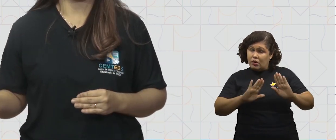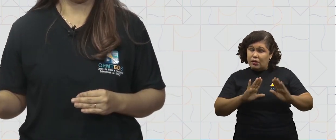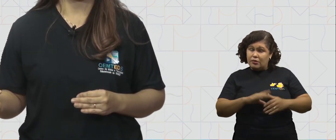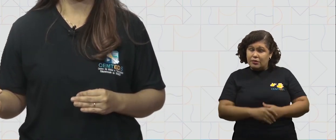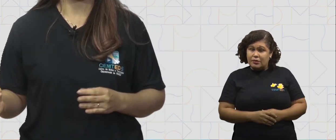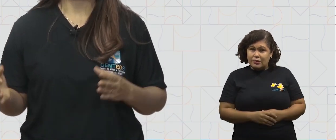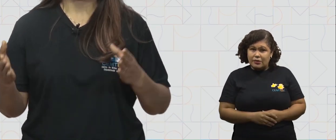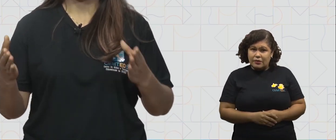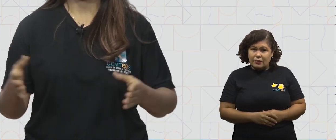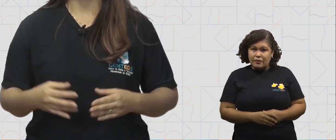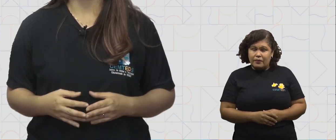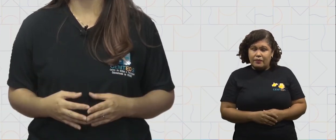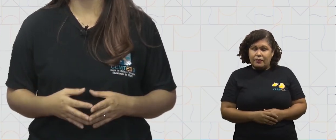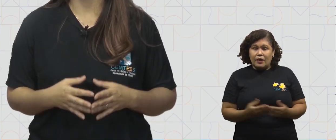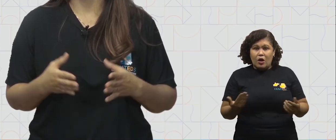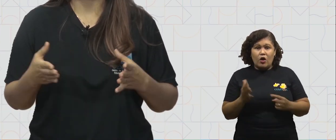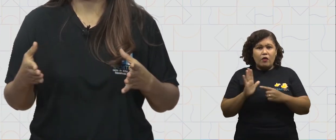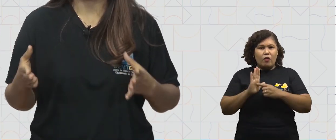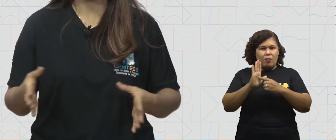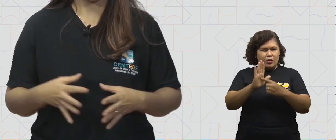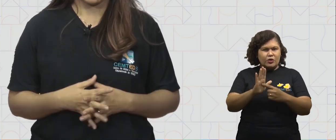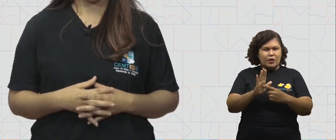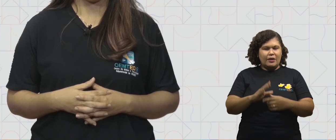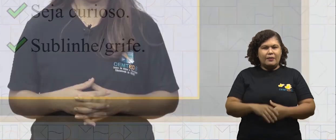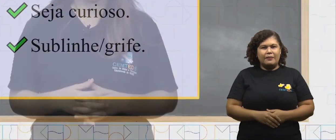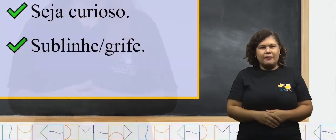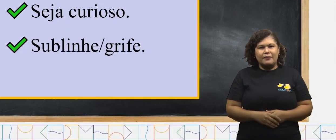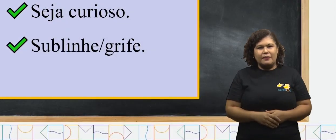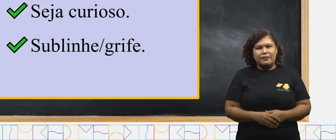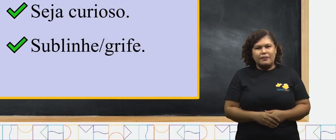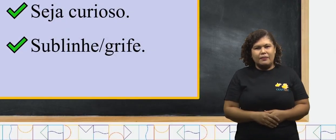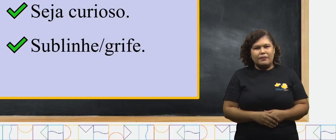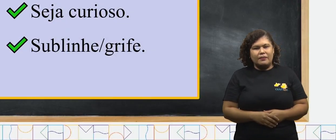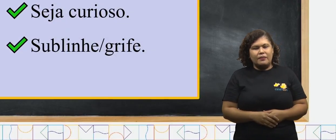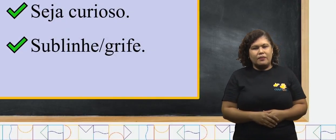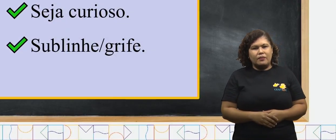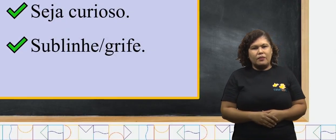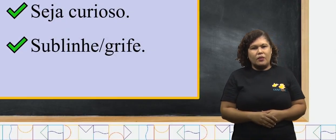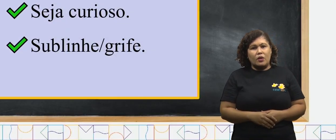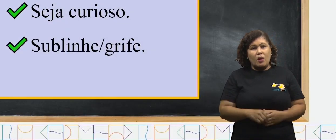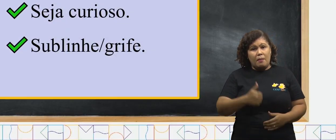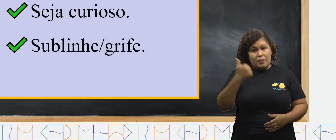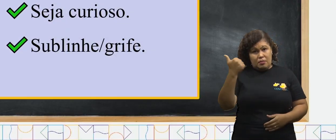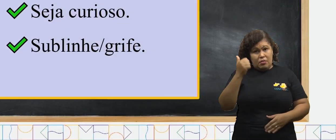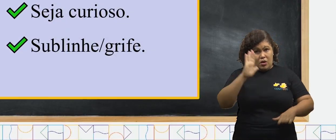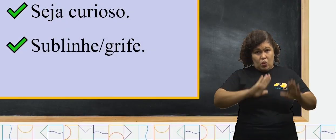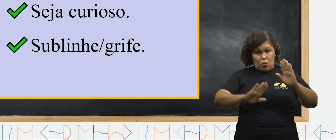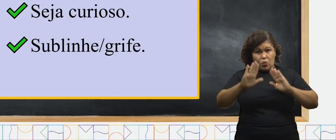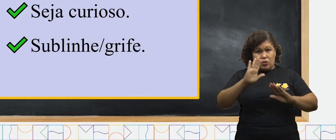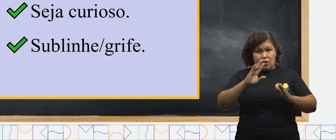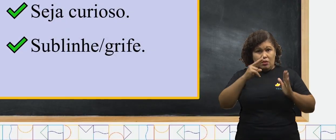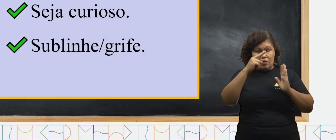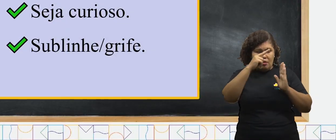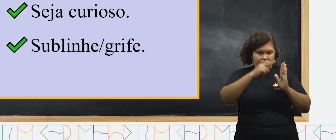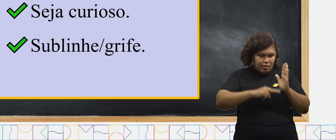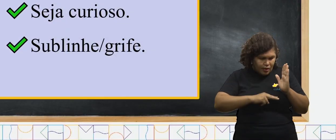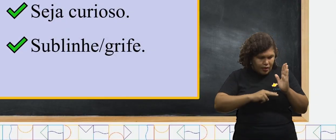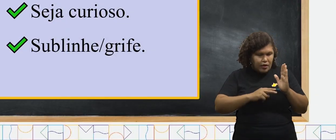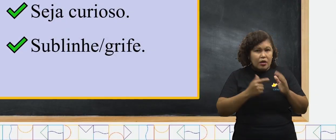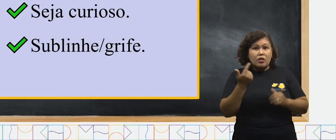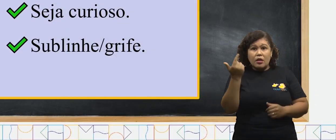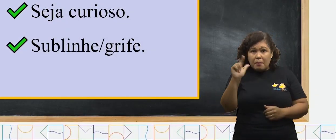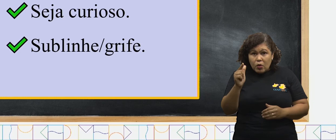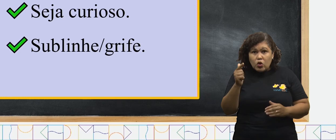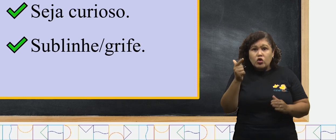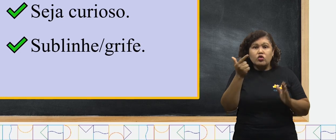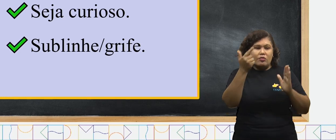alguns cuidados. Passarei agora alguns passos para você. Número 1. Leia e